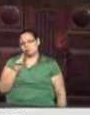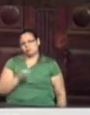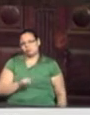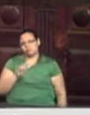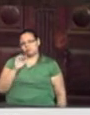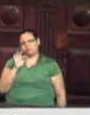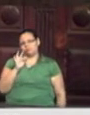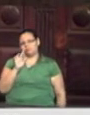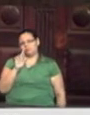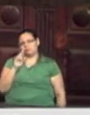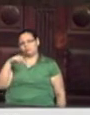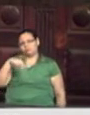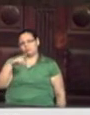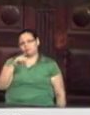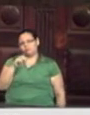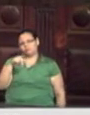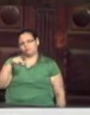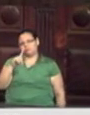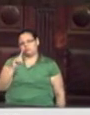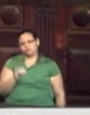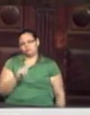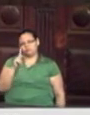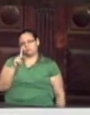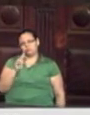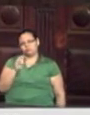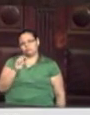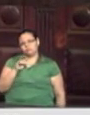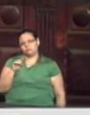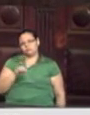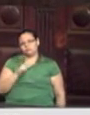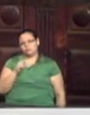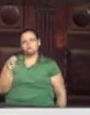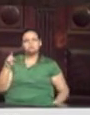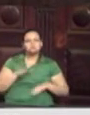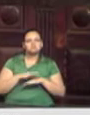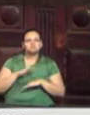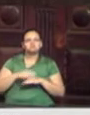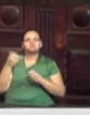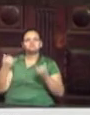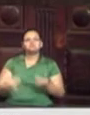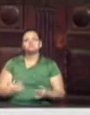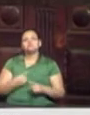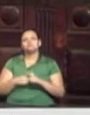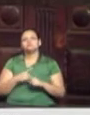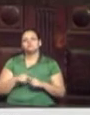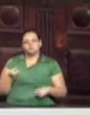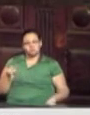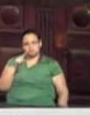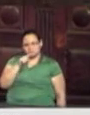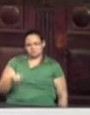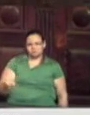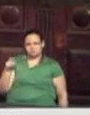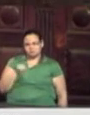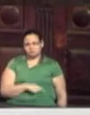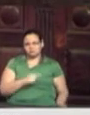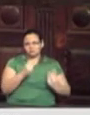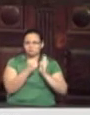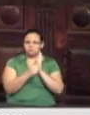Pezão. É ele que tem que explicar por que ele vetou um